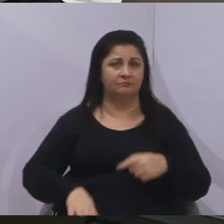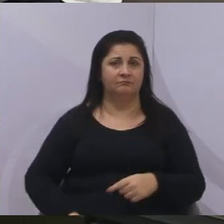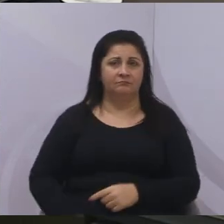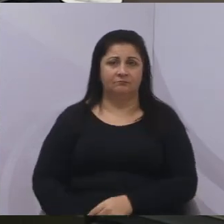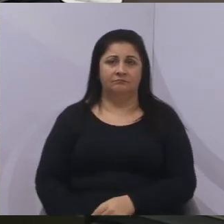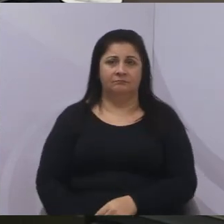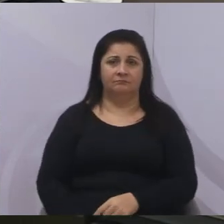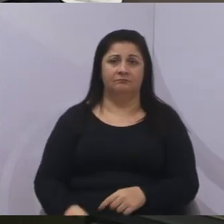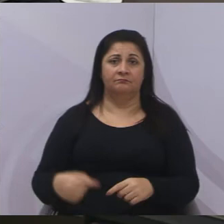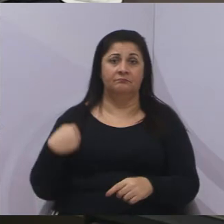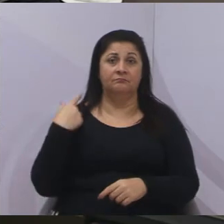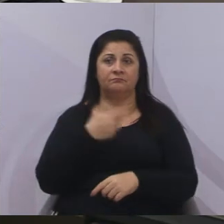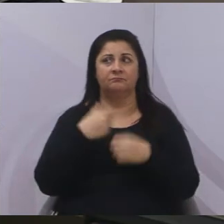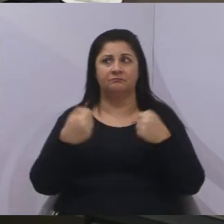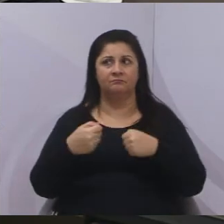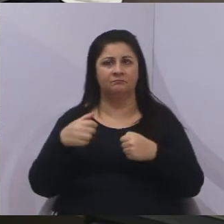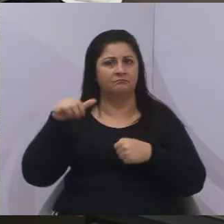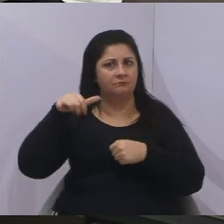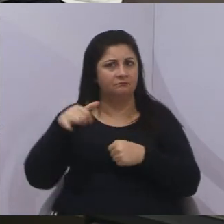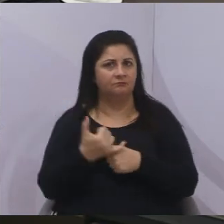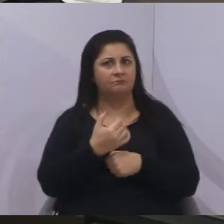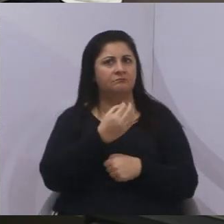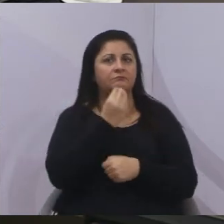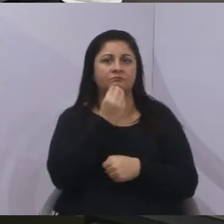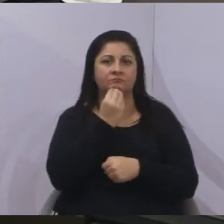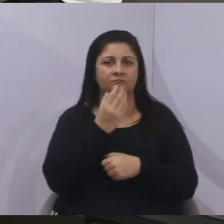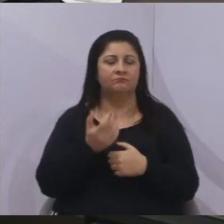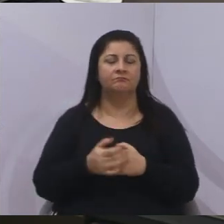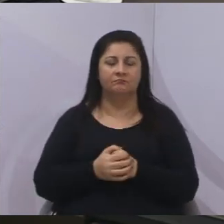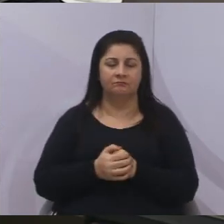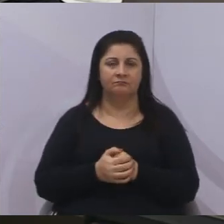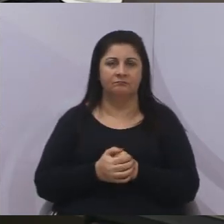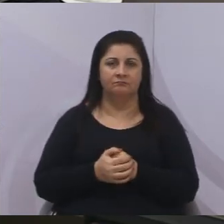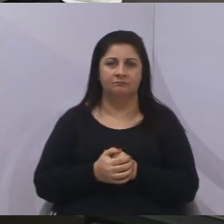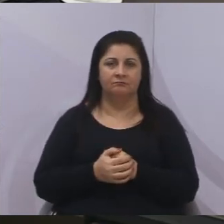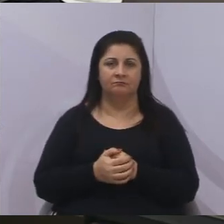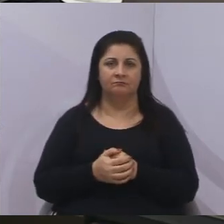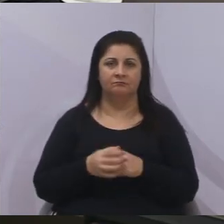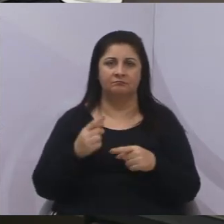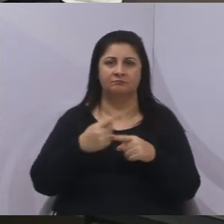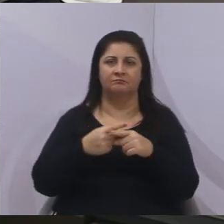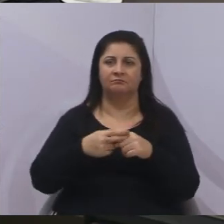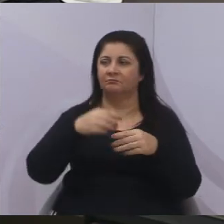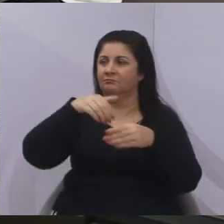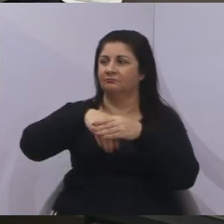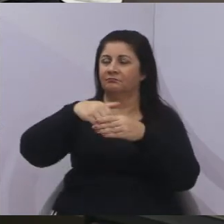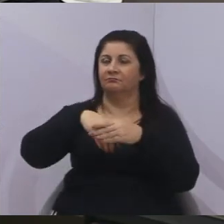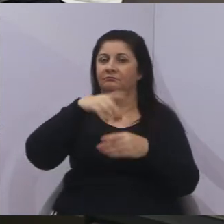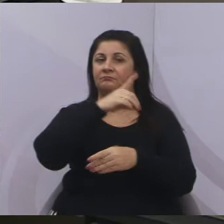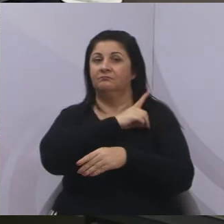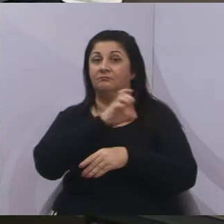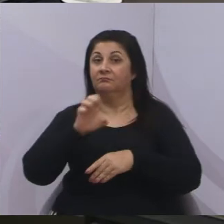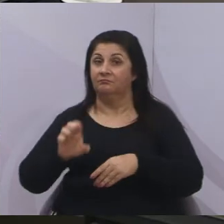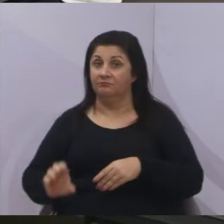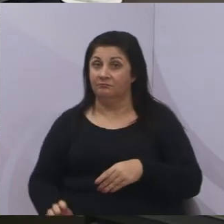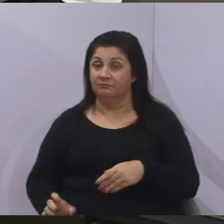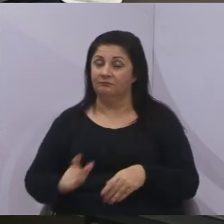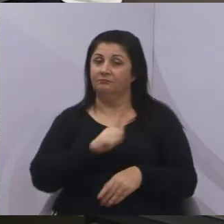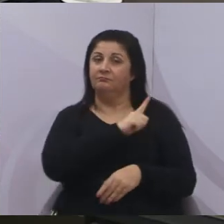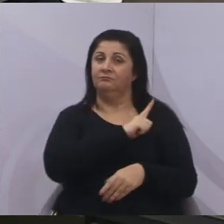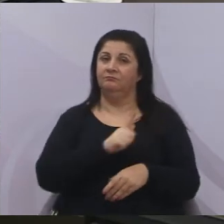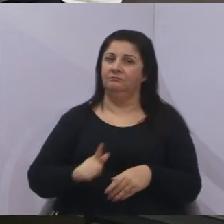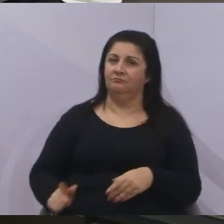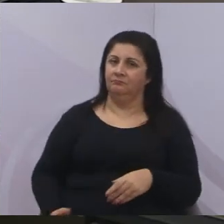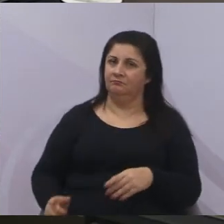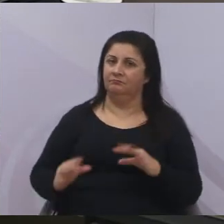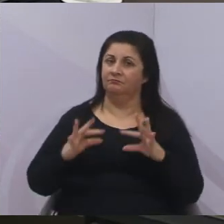temos que aproveitar as oportunidades. Porque os candidatos a deputados, governadores,